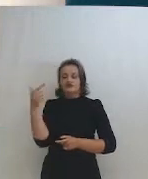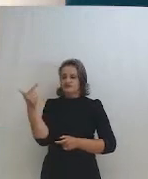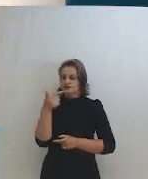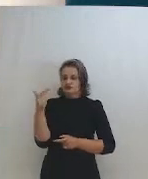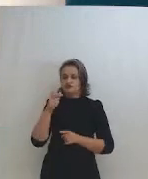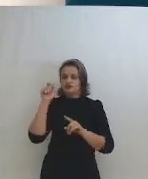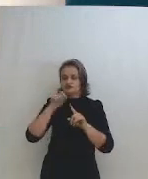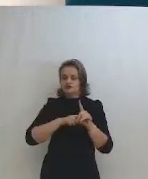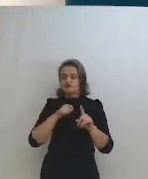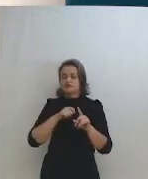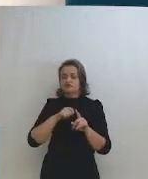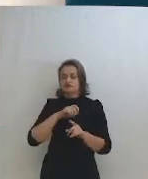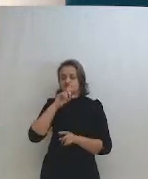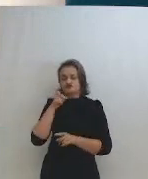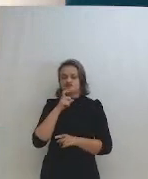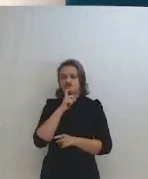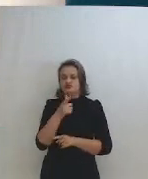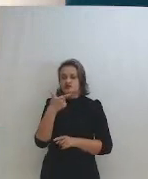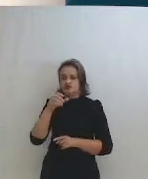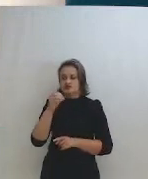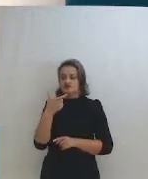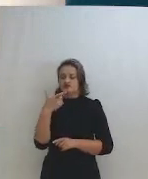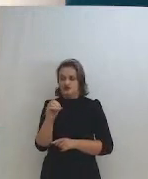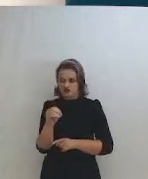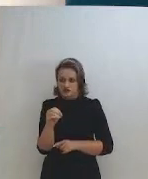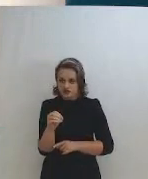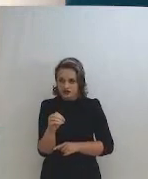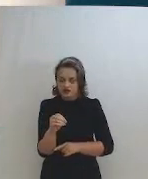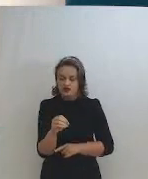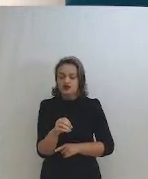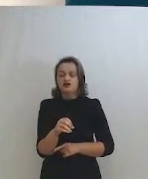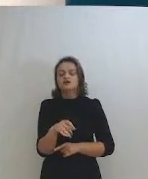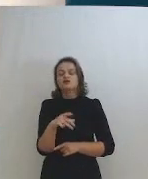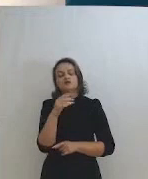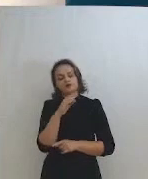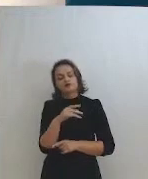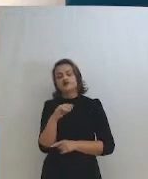22/7/2020, em resposta a um pedido de liberdade provisória da defesa.